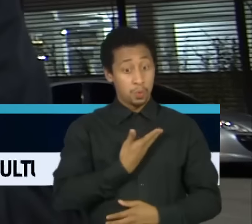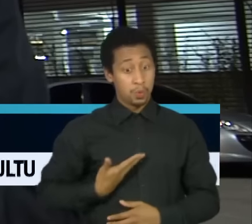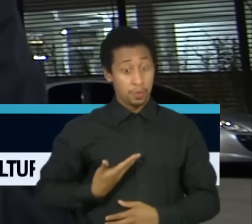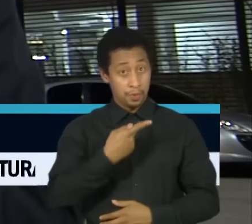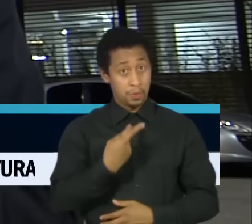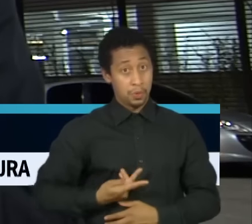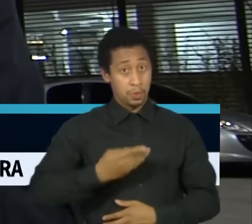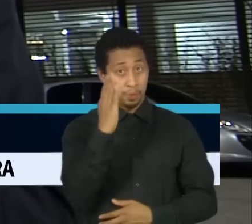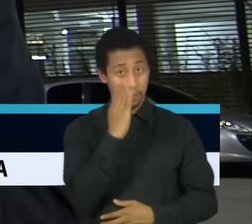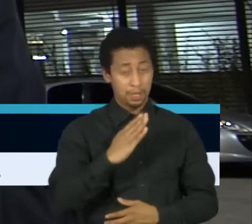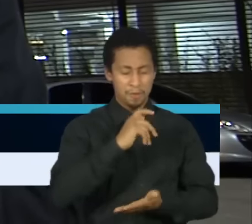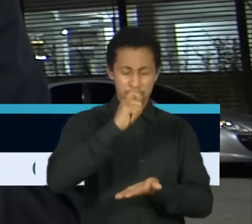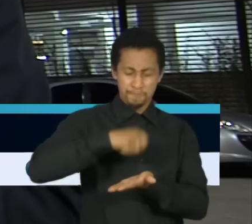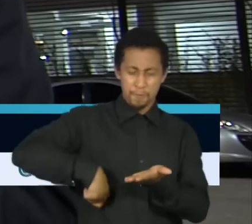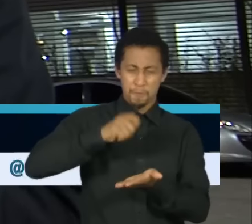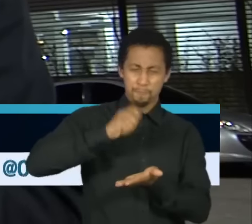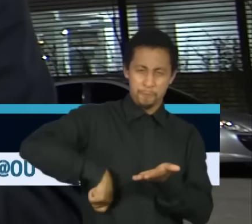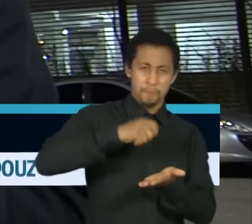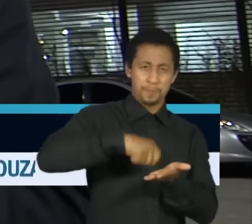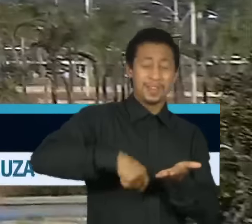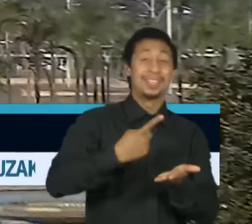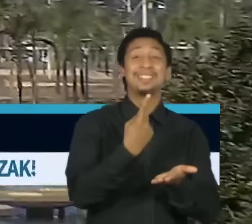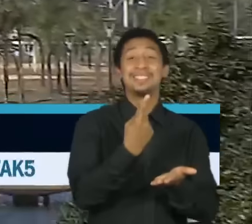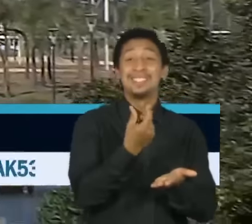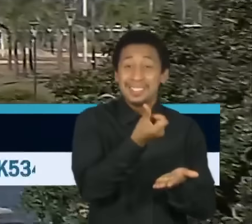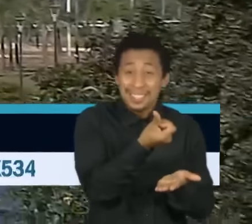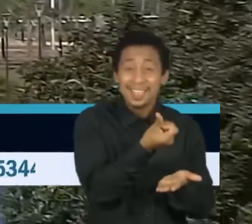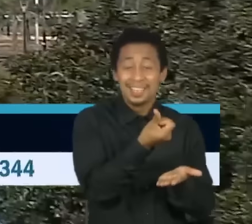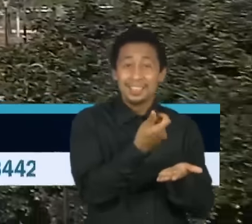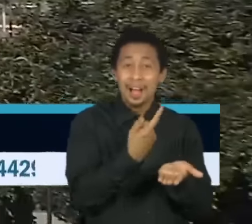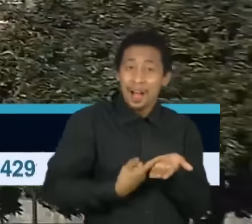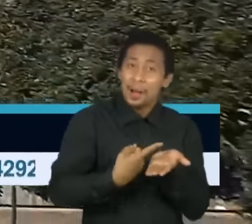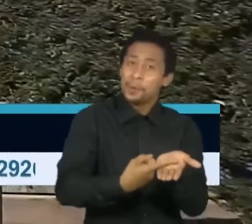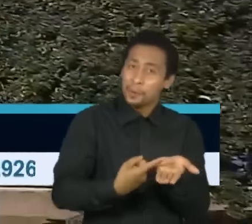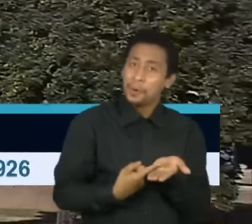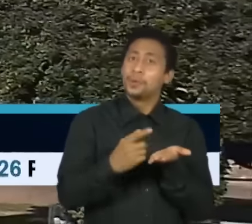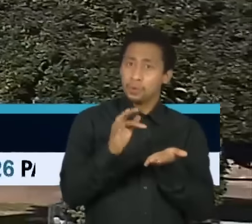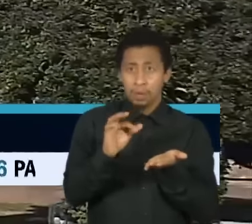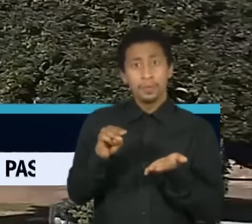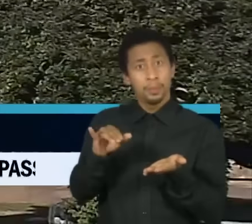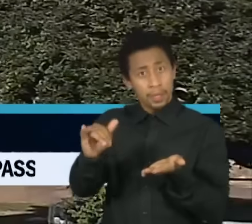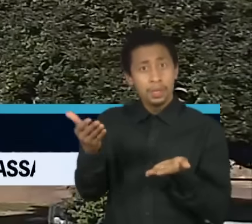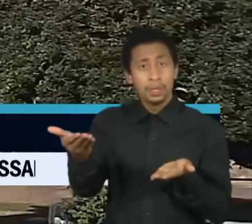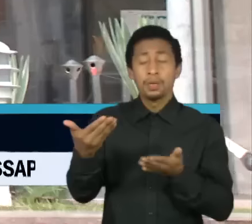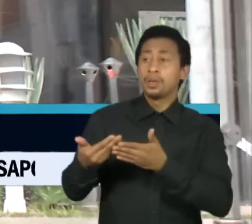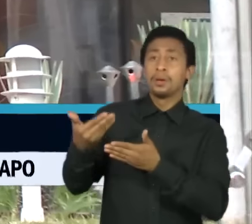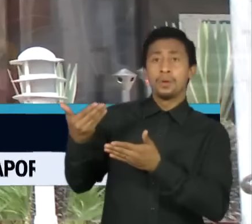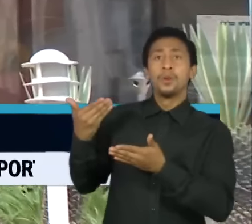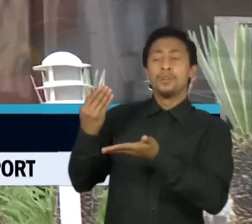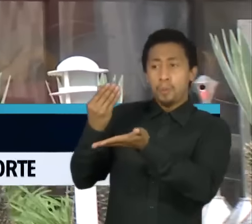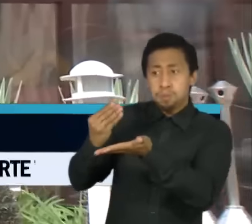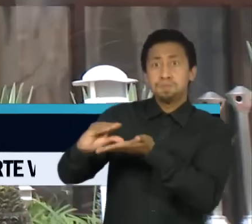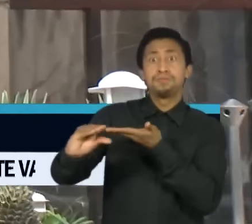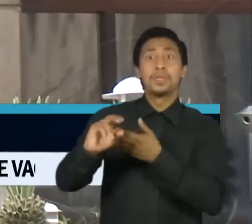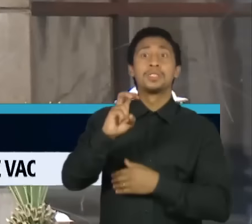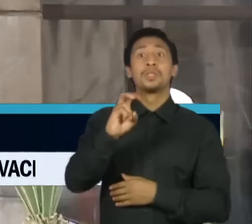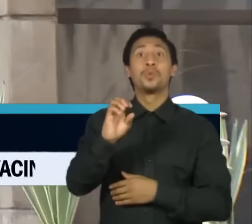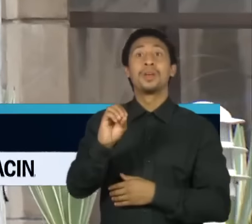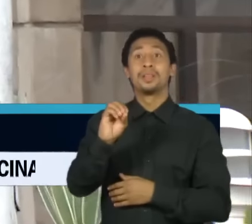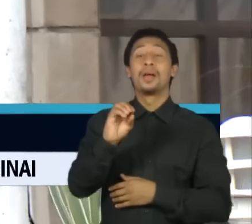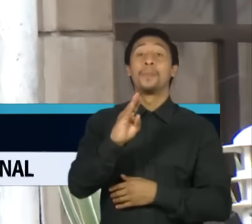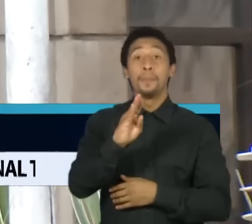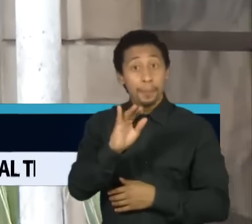já assinou 16 acordos com a instituição. O último socorro financeiro do fundo ao Brasil somou mais de 50 bilhões de dólares